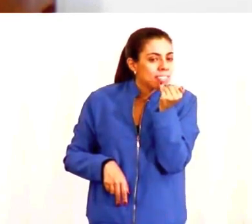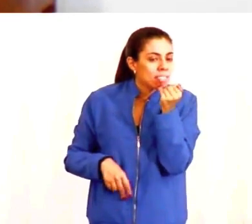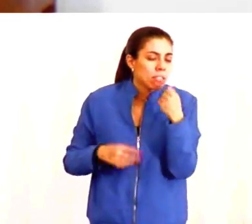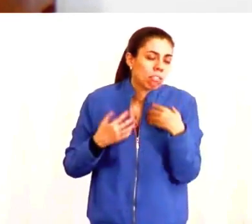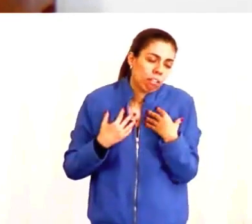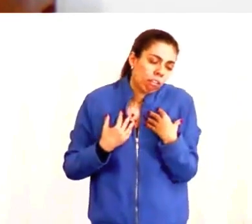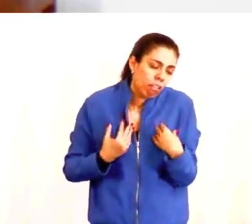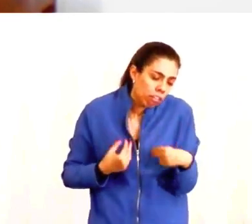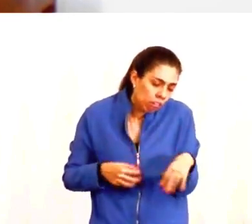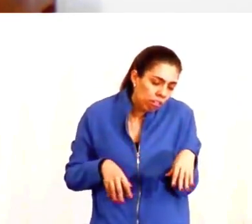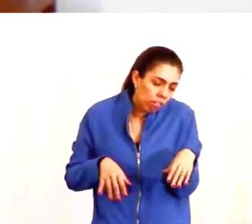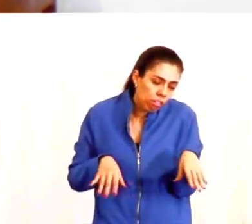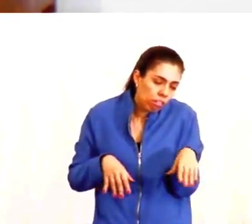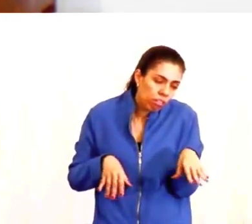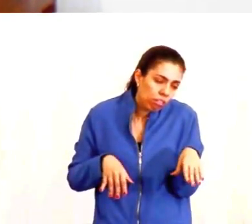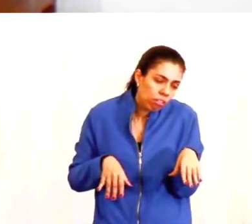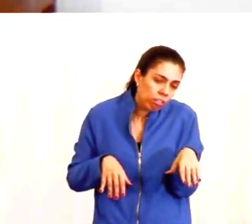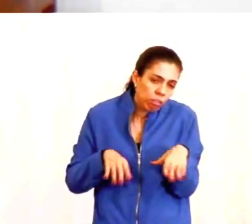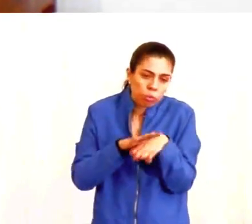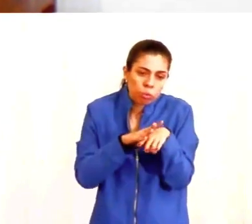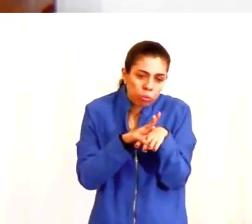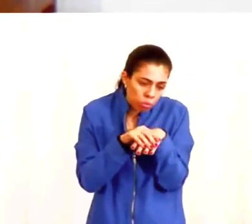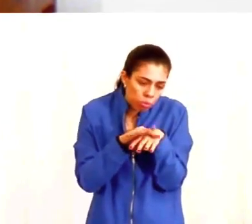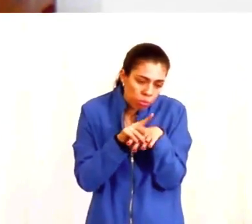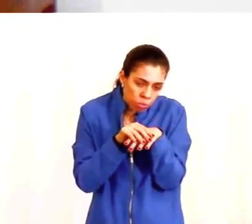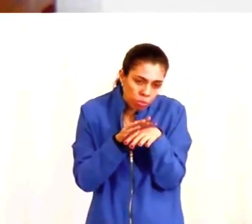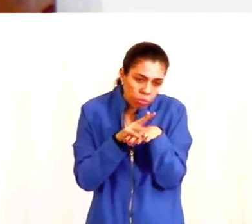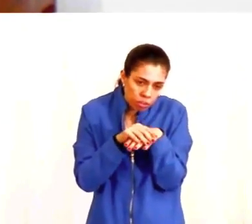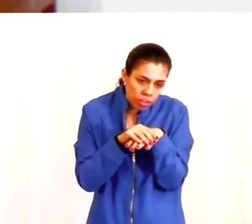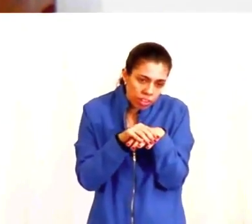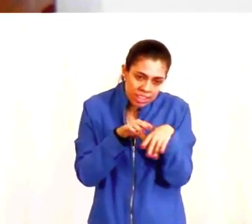para nós, perdemos todas as forças no mundo.